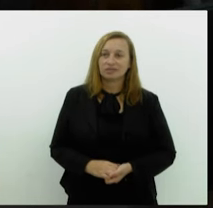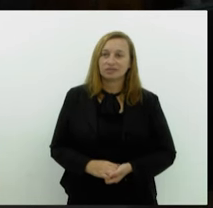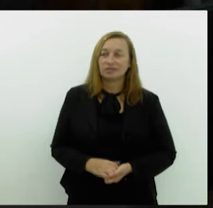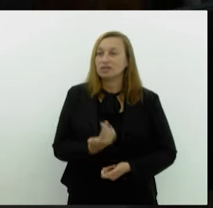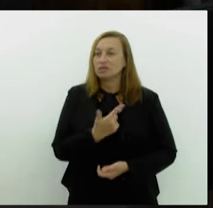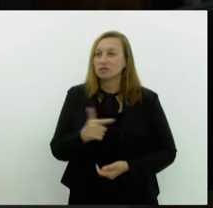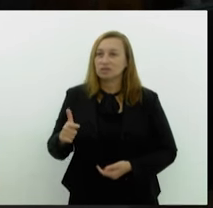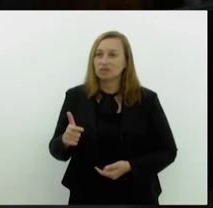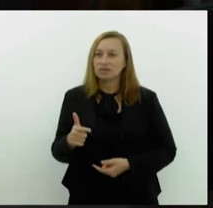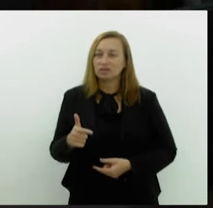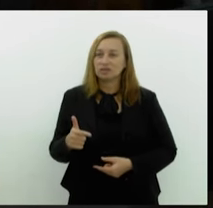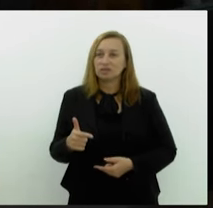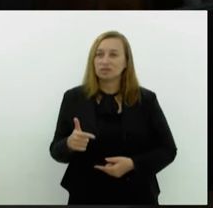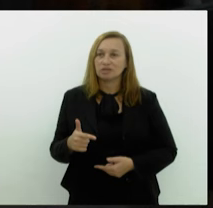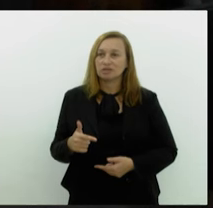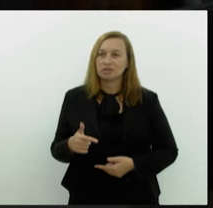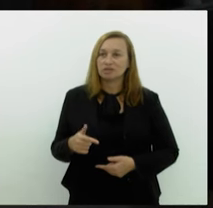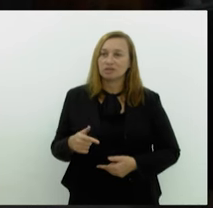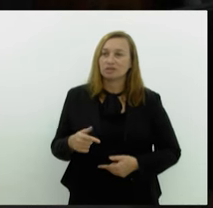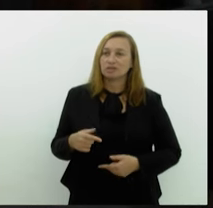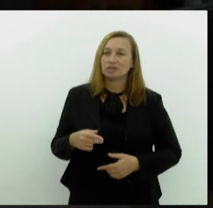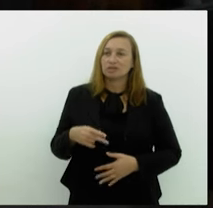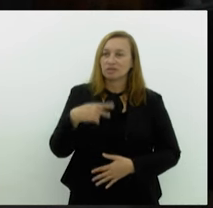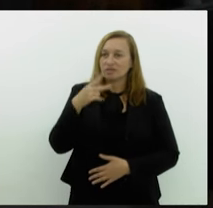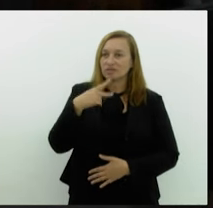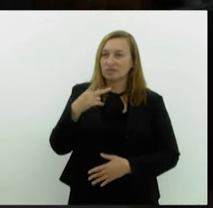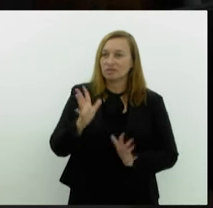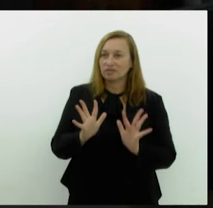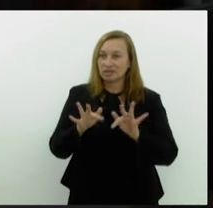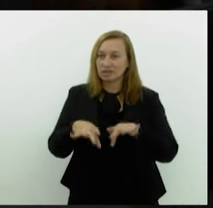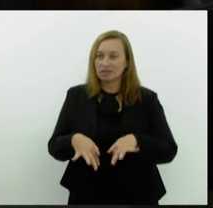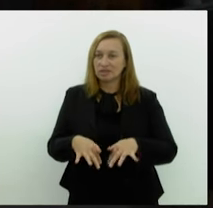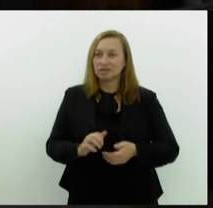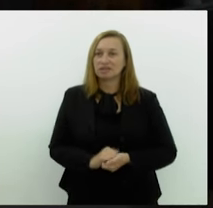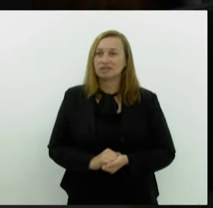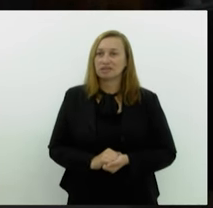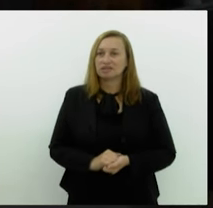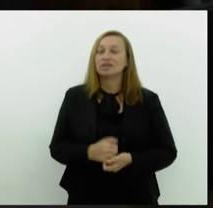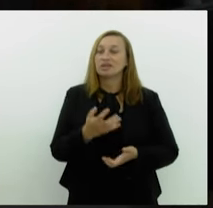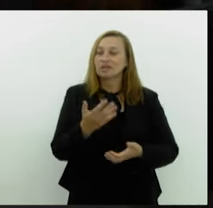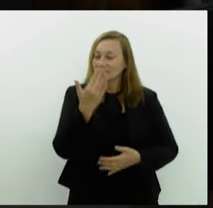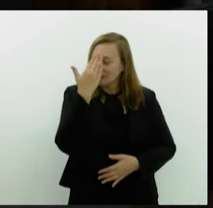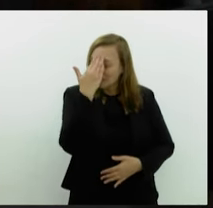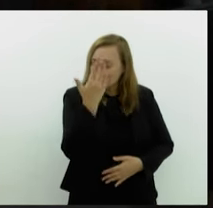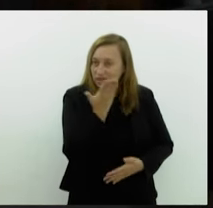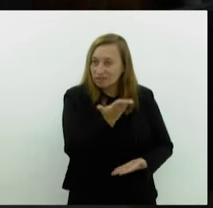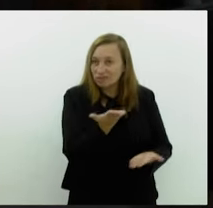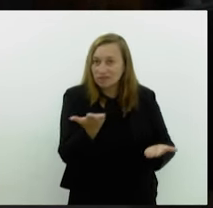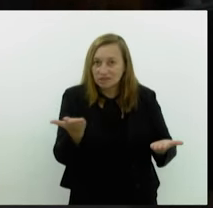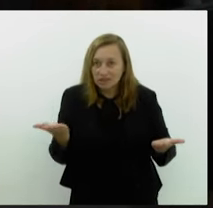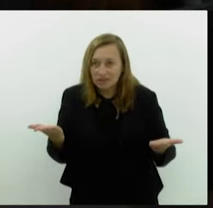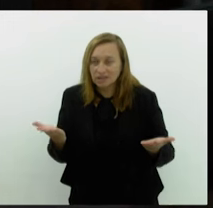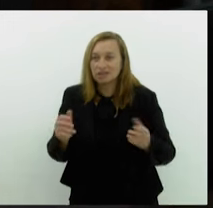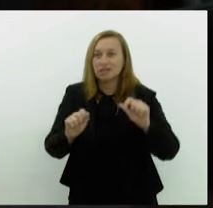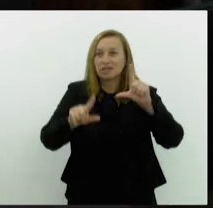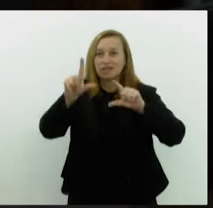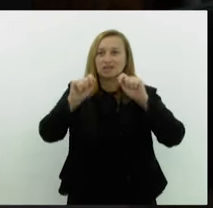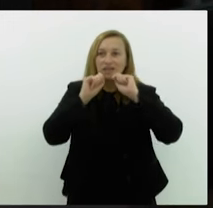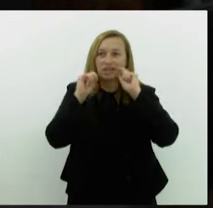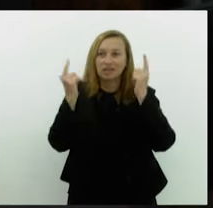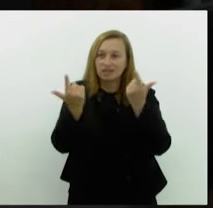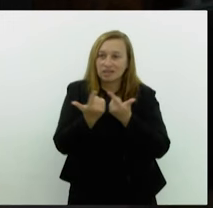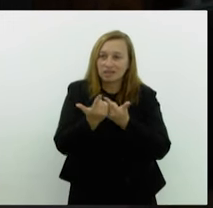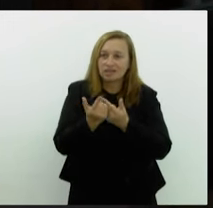Não havendo mais oradores inscritos, encerrada a sessão. Quero agradecer a todos aqui a TV Alerj, a